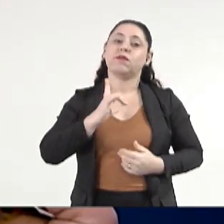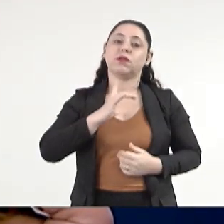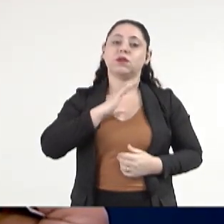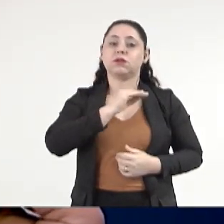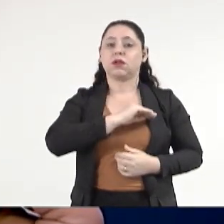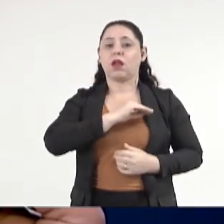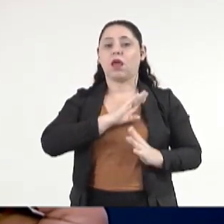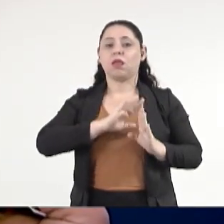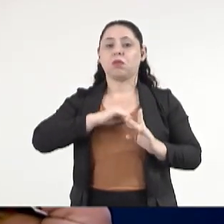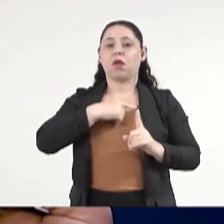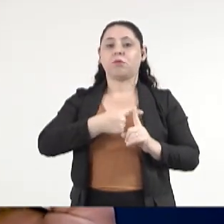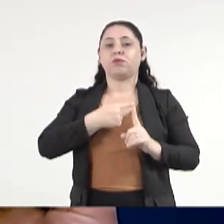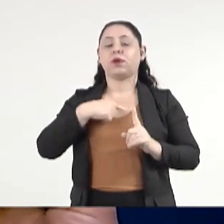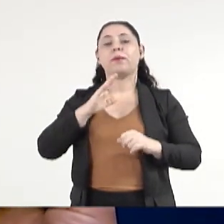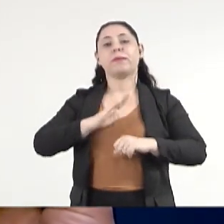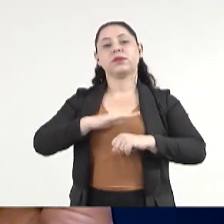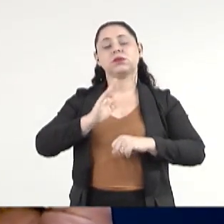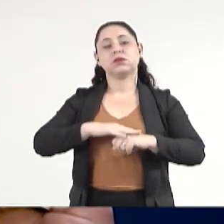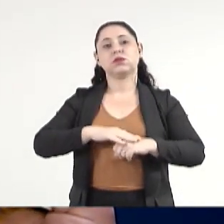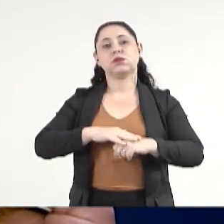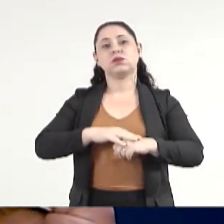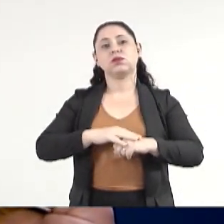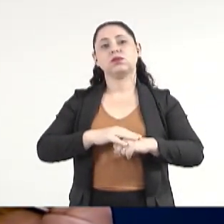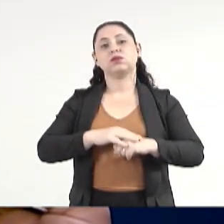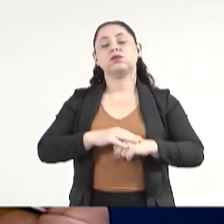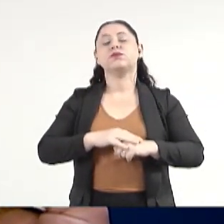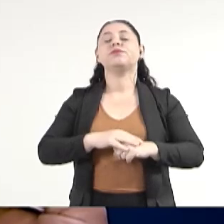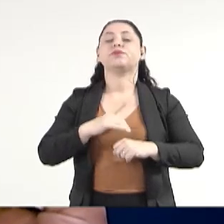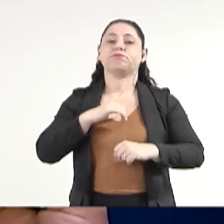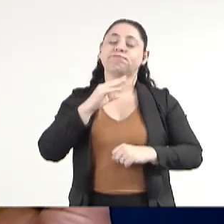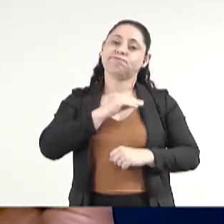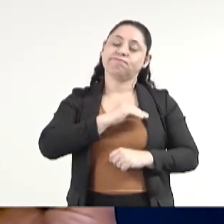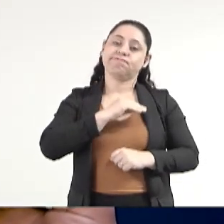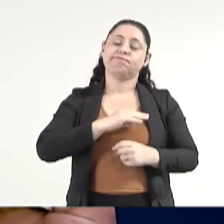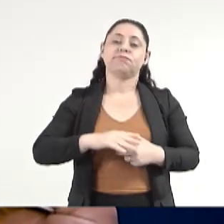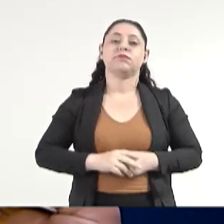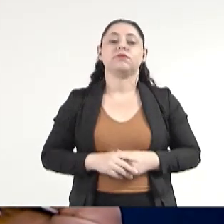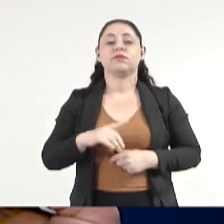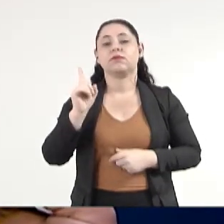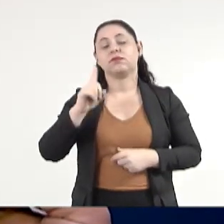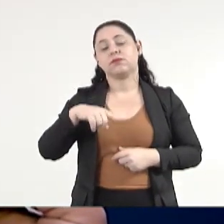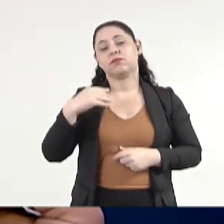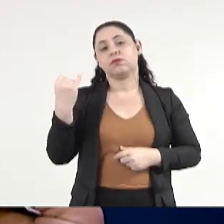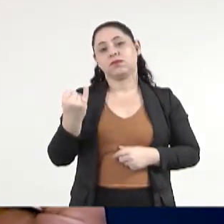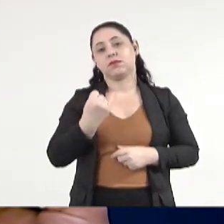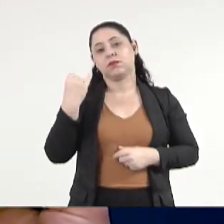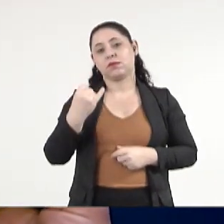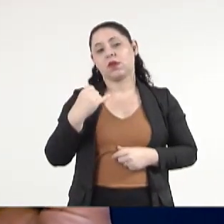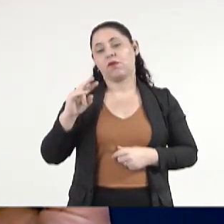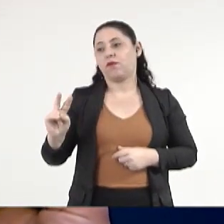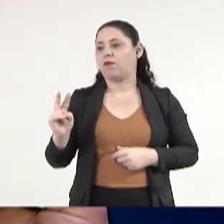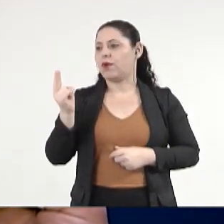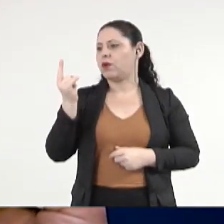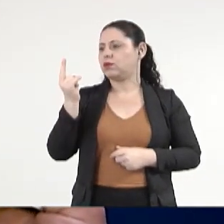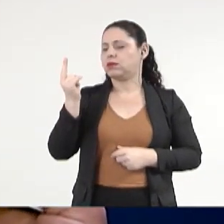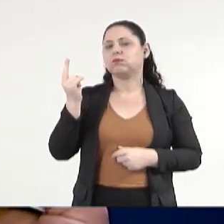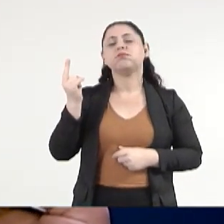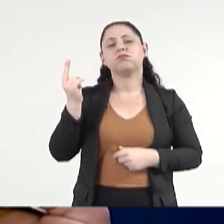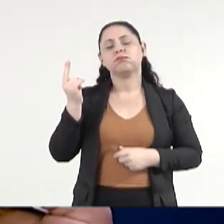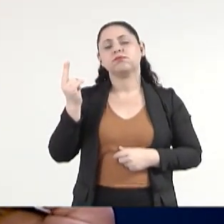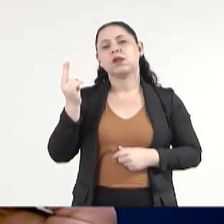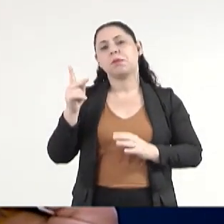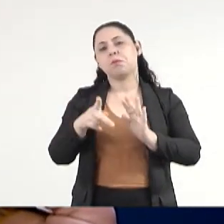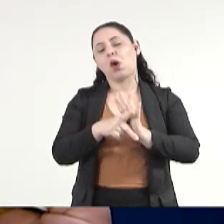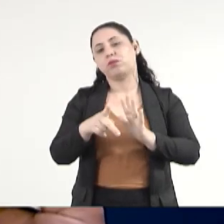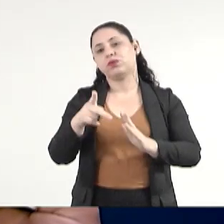estar tendo esse reajuste nos seus subsídios. Então, a importância, né, da valorização desses nossos